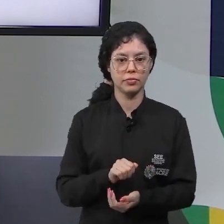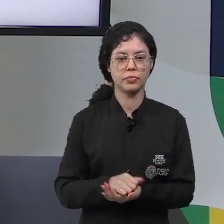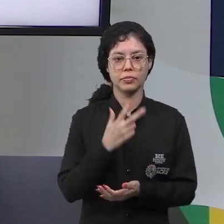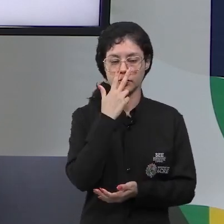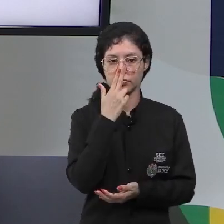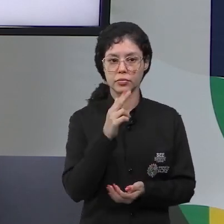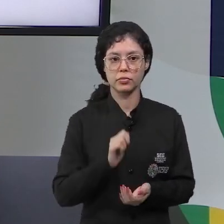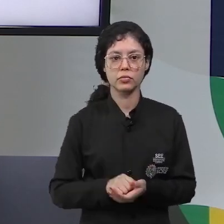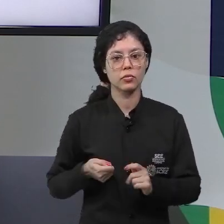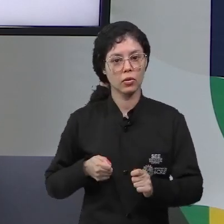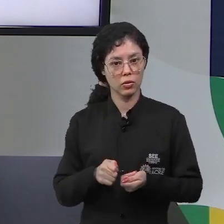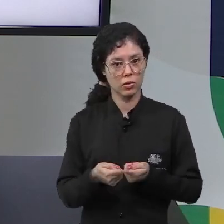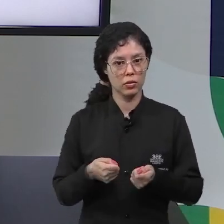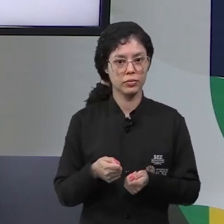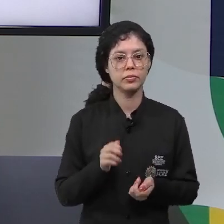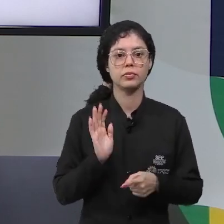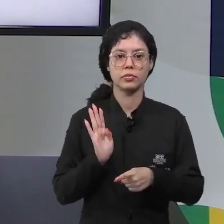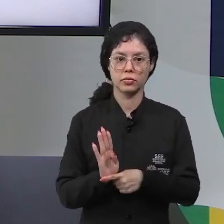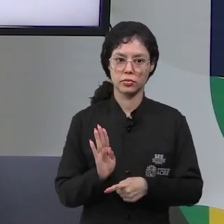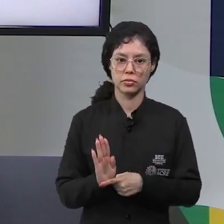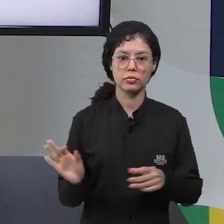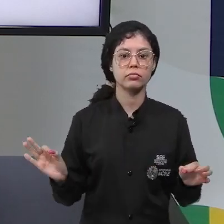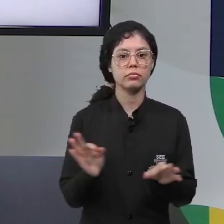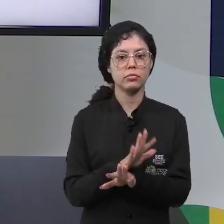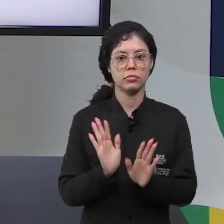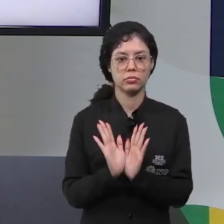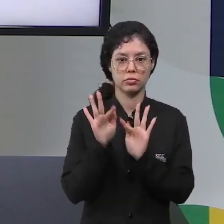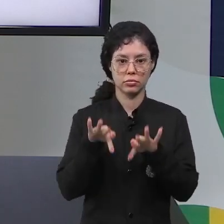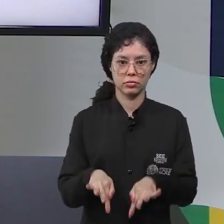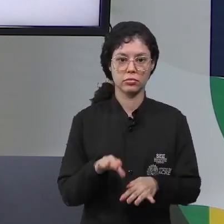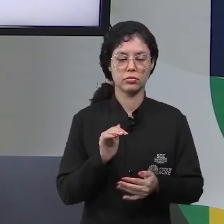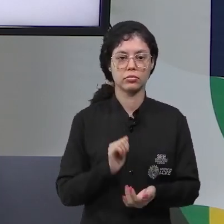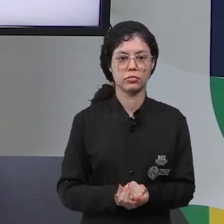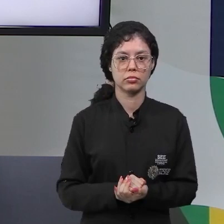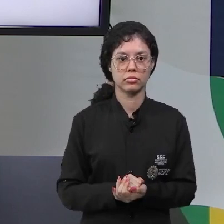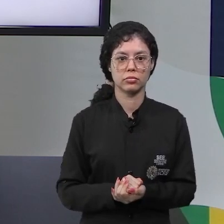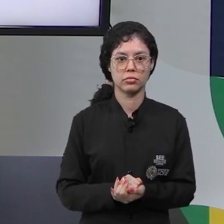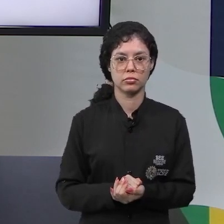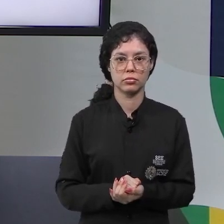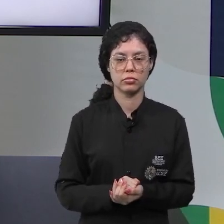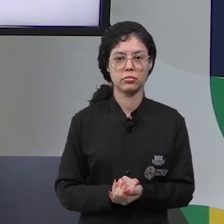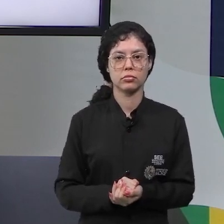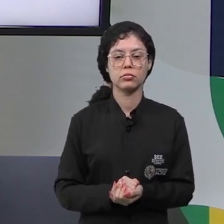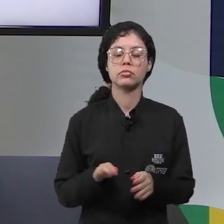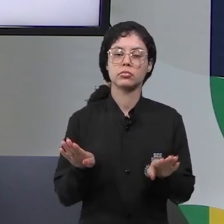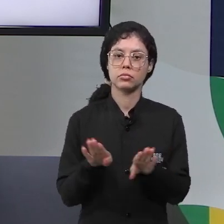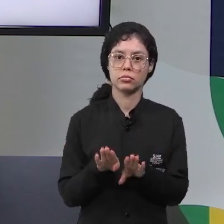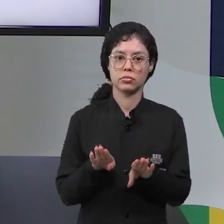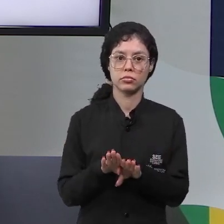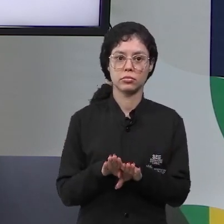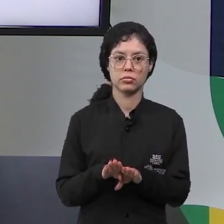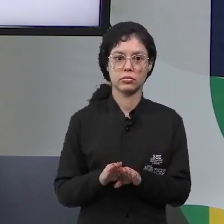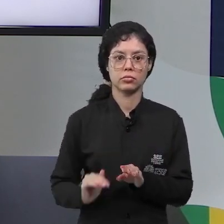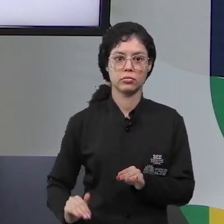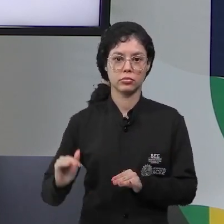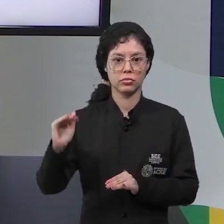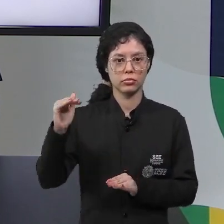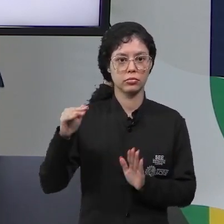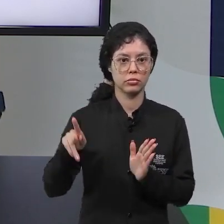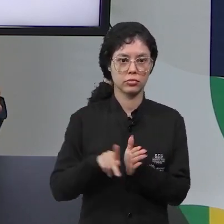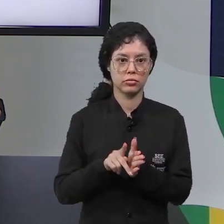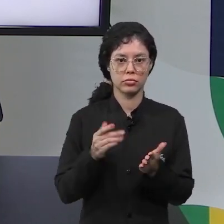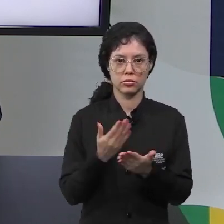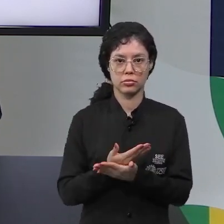Parece que a dominação tem ajudado a destruir o planeta. A gente vai ao candomblé e o candomblé diz: crescei, multiplicai